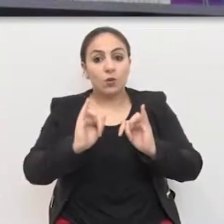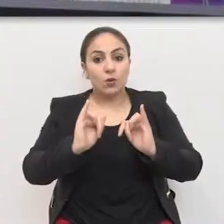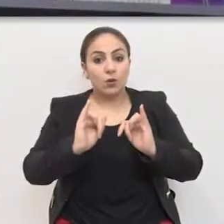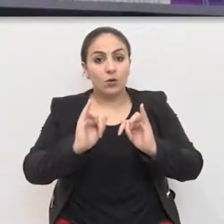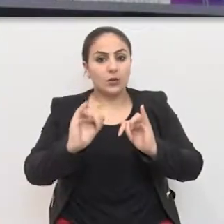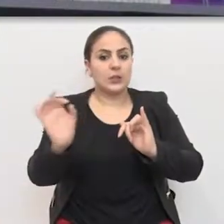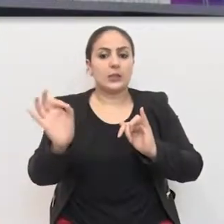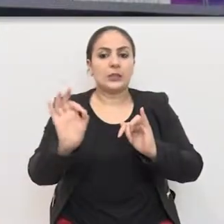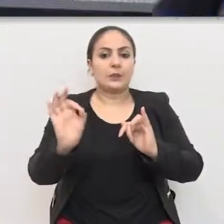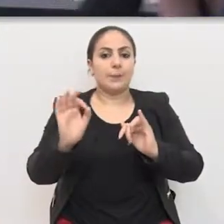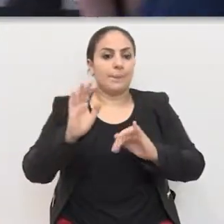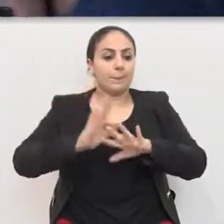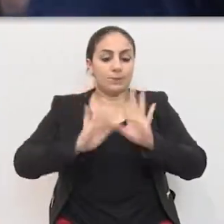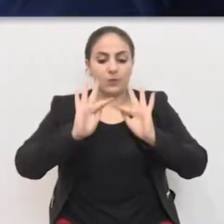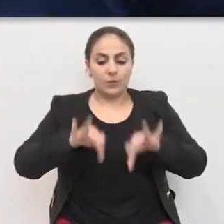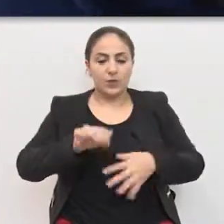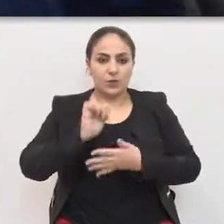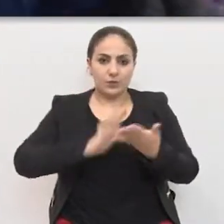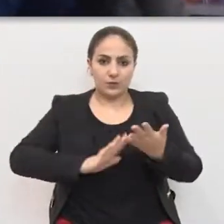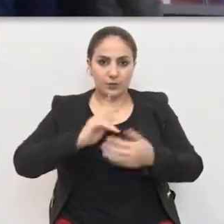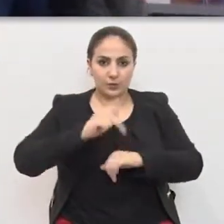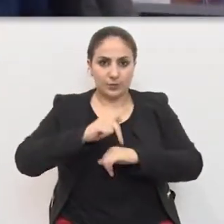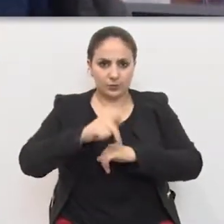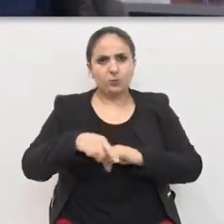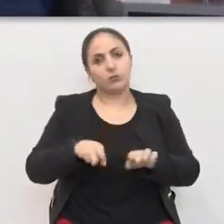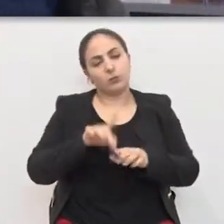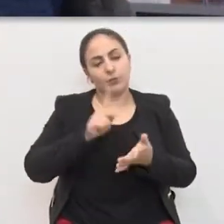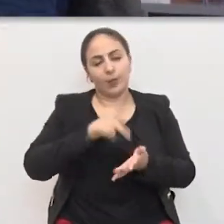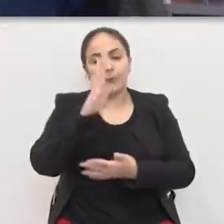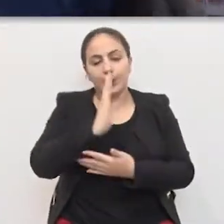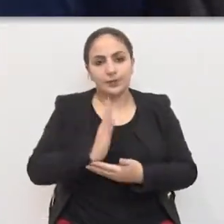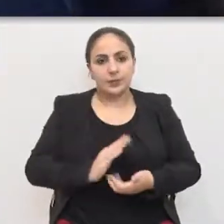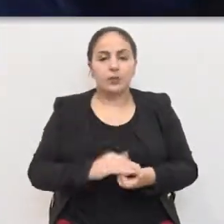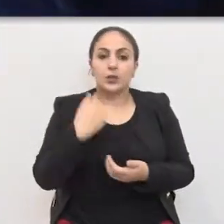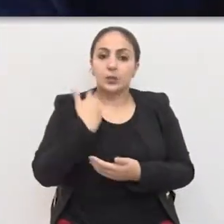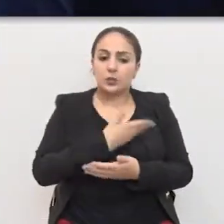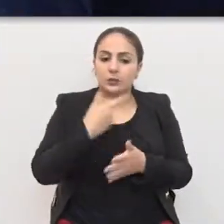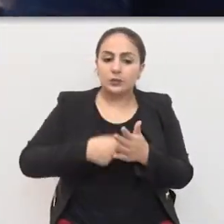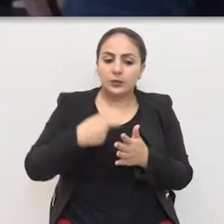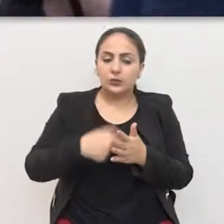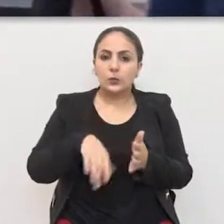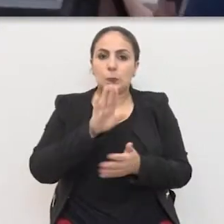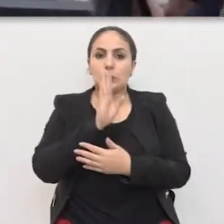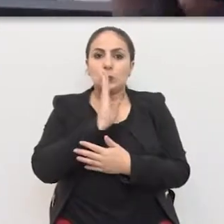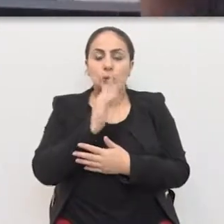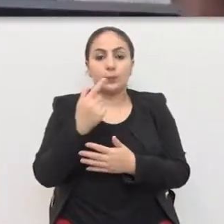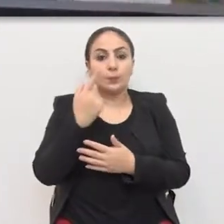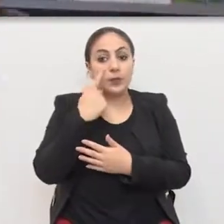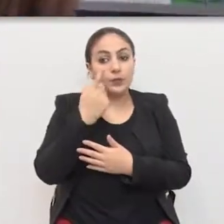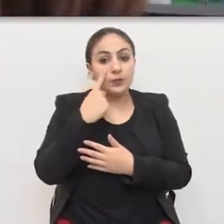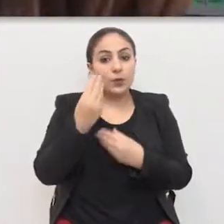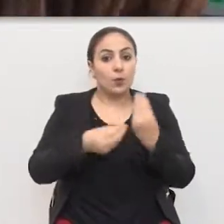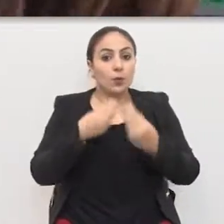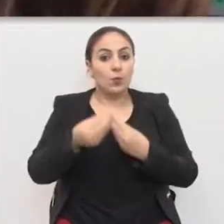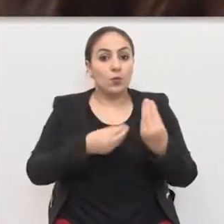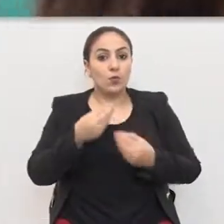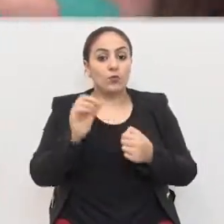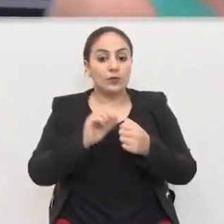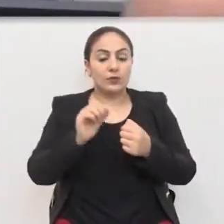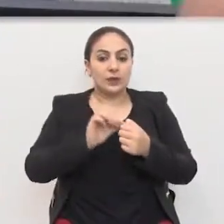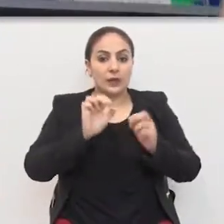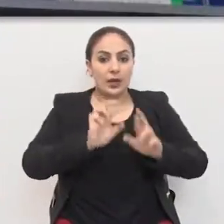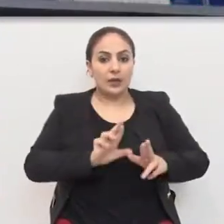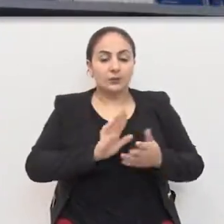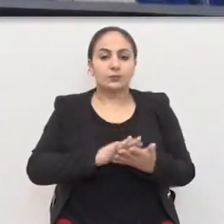aqui em Passo Fundo, aliás no Brasil, e nós iniciamos uma tratativa silenciosa para dar utilidade a essa